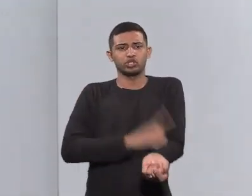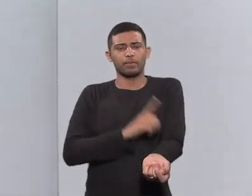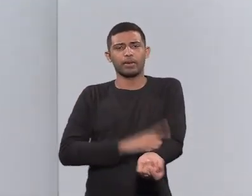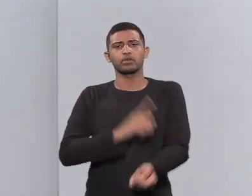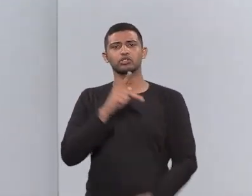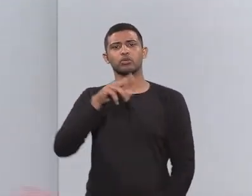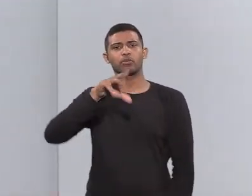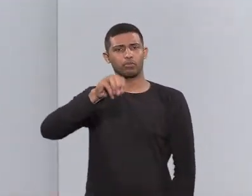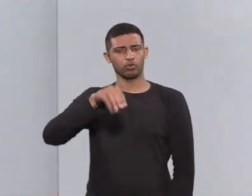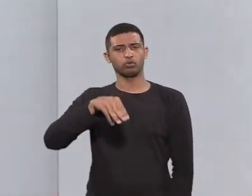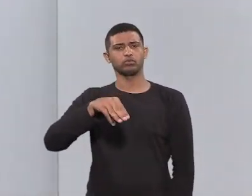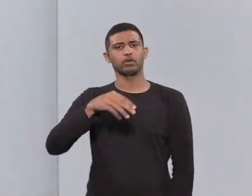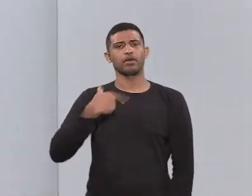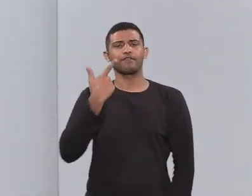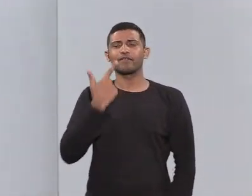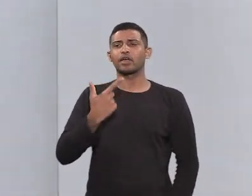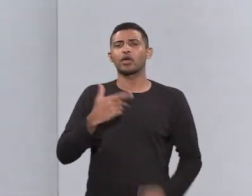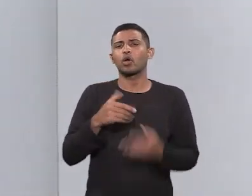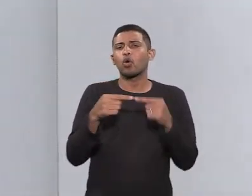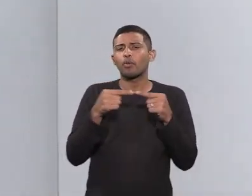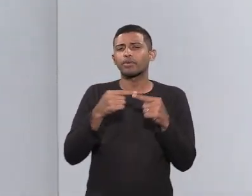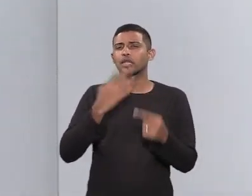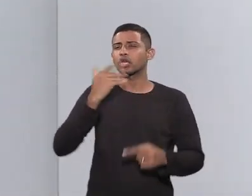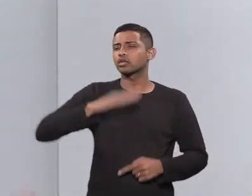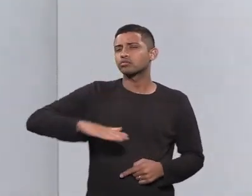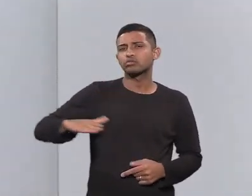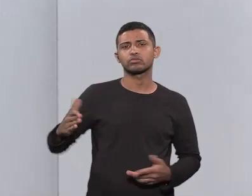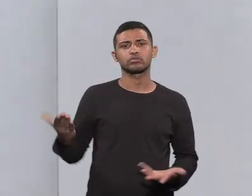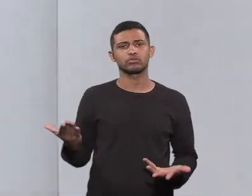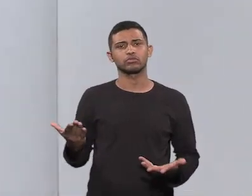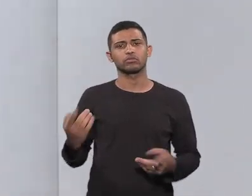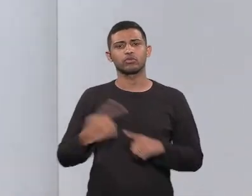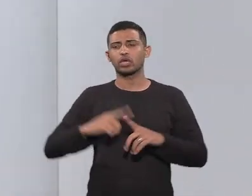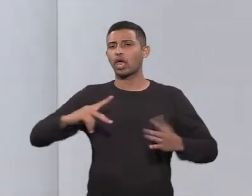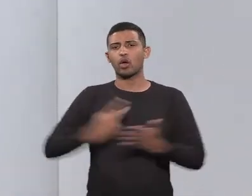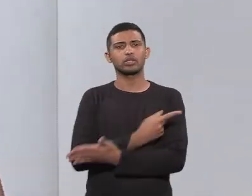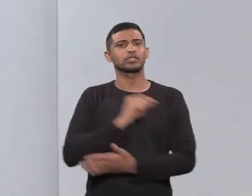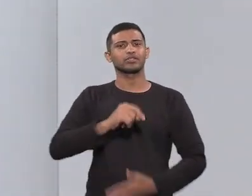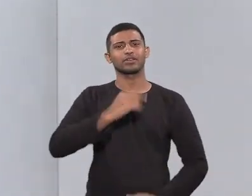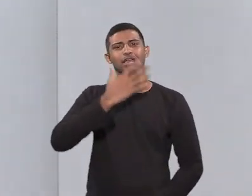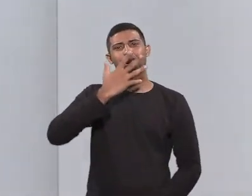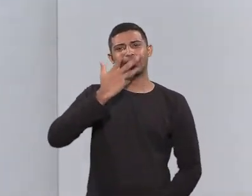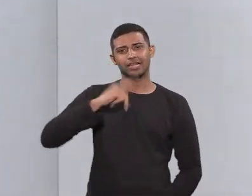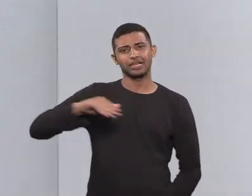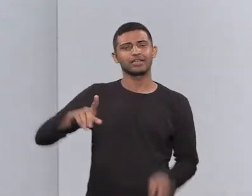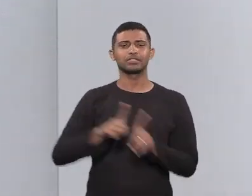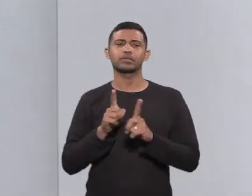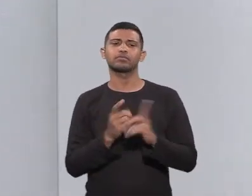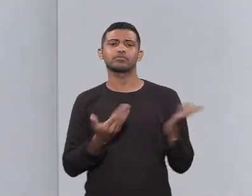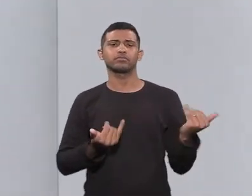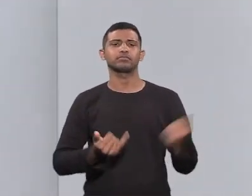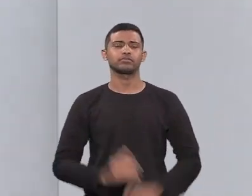foi conhecido como diabetes infanto-juvenil, porque os maiores casos eram com crianças e